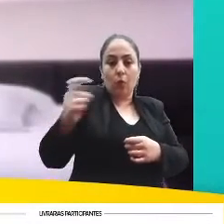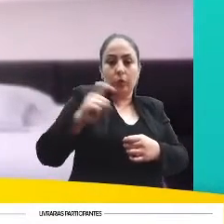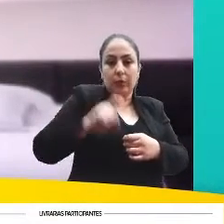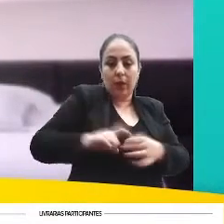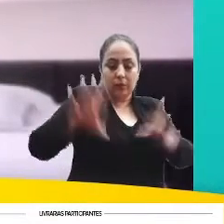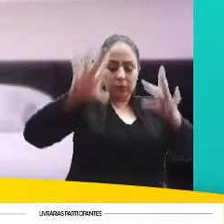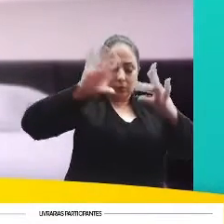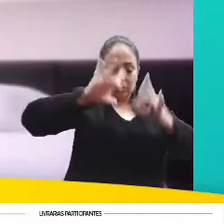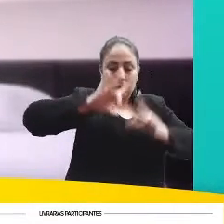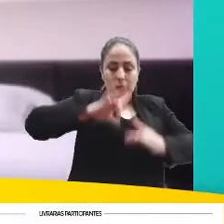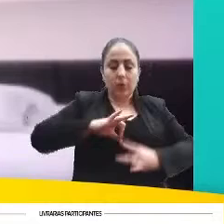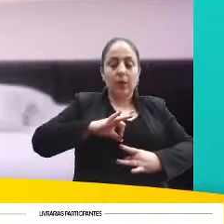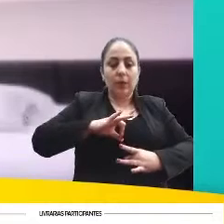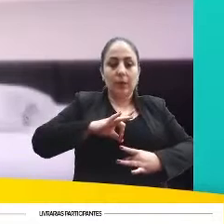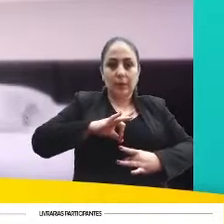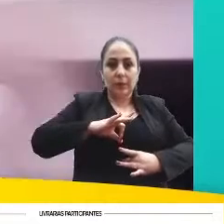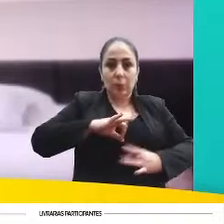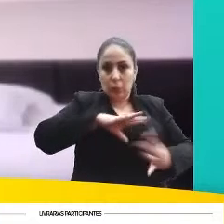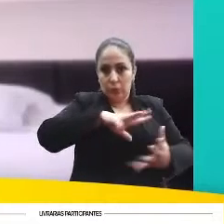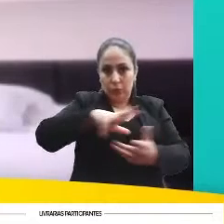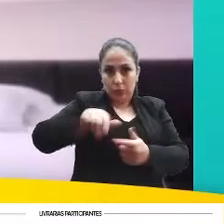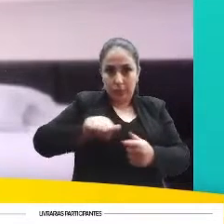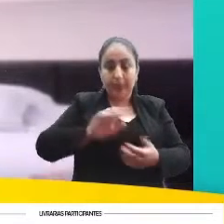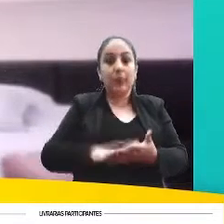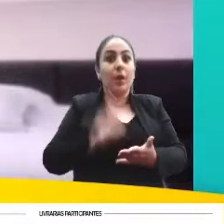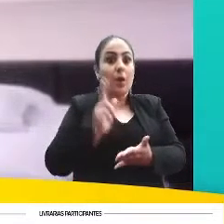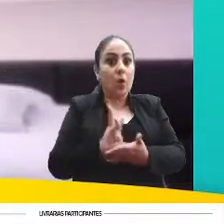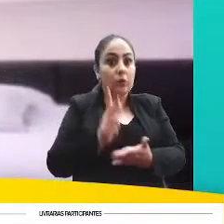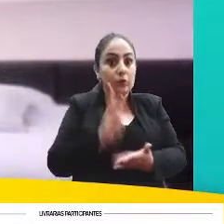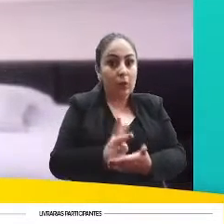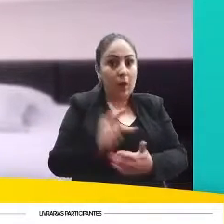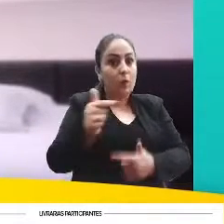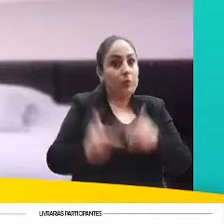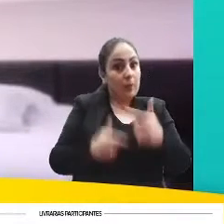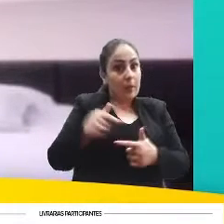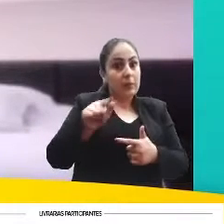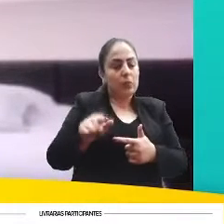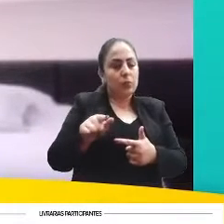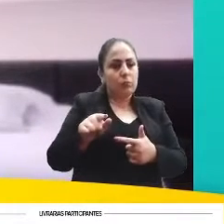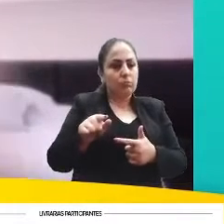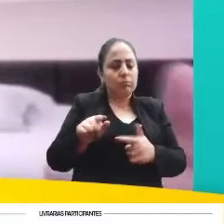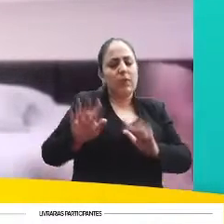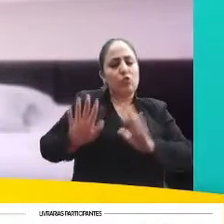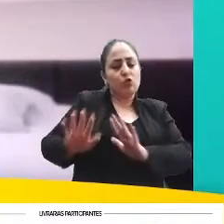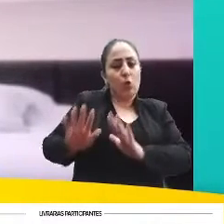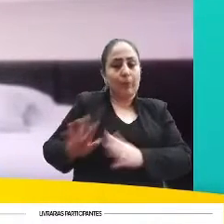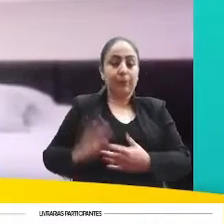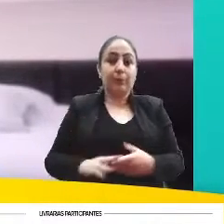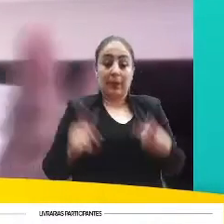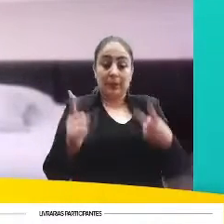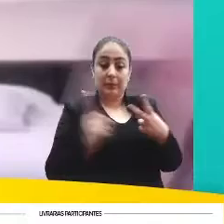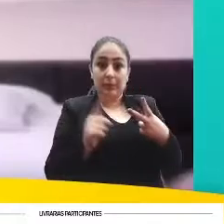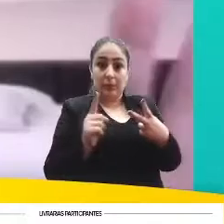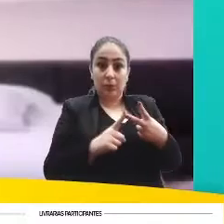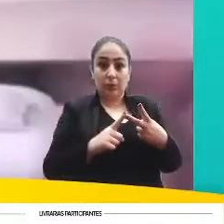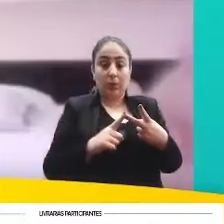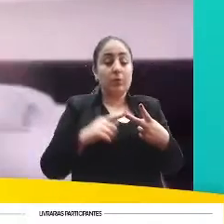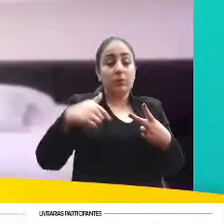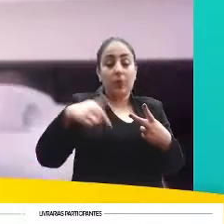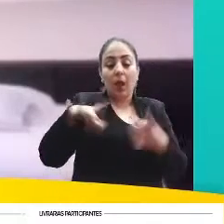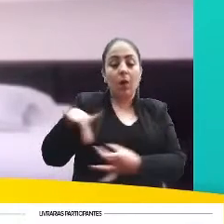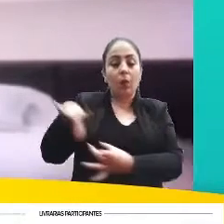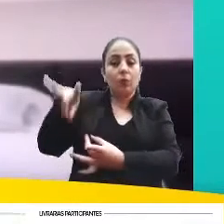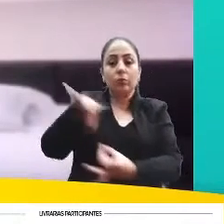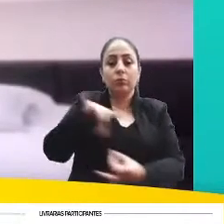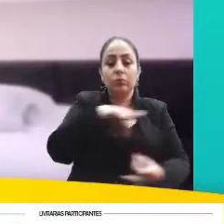imediatamente para a Terra e continuar o trabalho que tu deixaste para trás. A segunda, Camilo, é ficar perambulando por aqui,